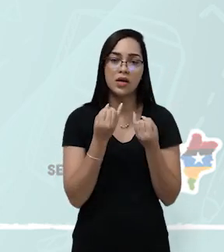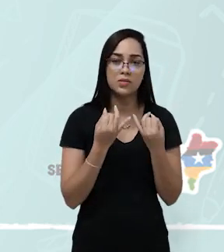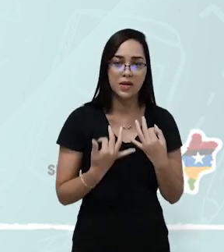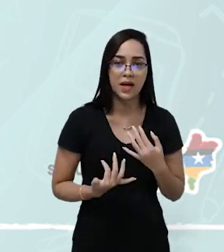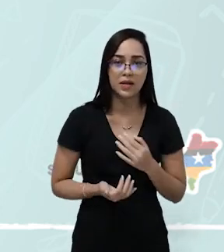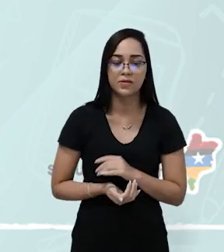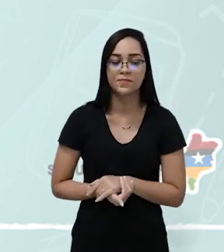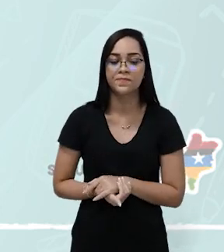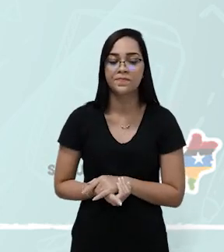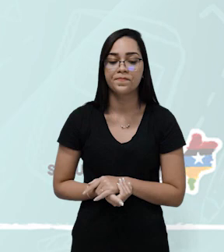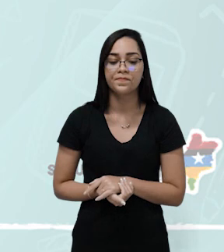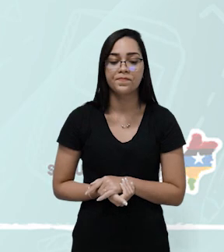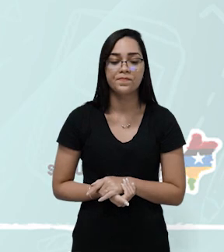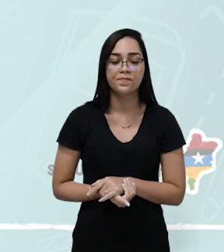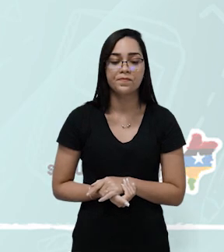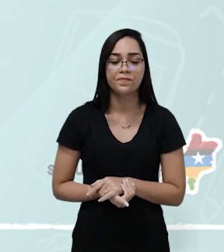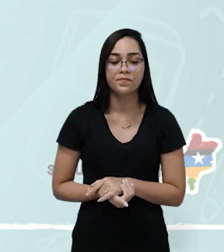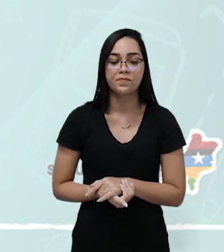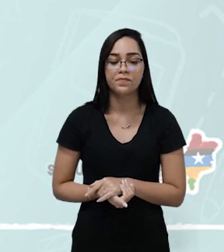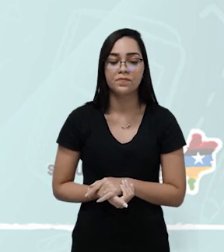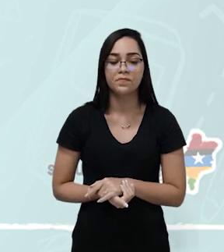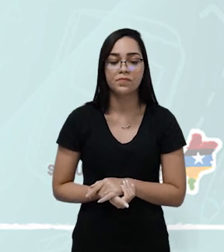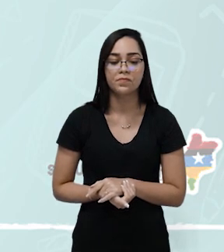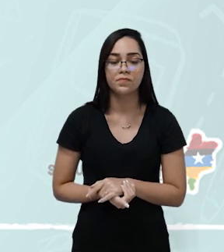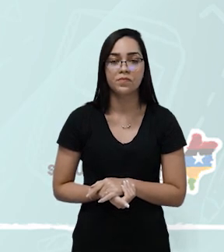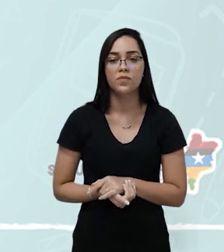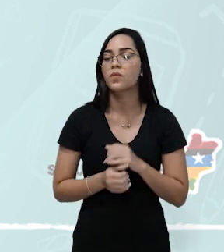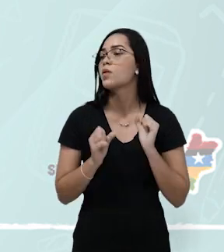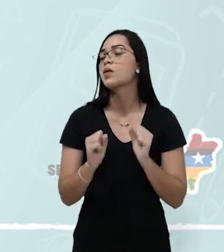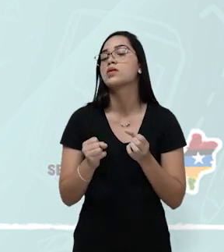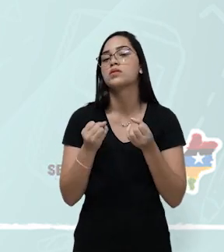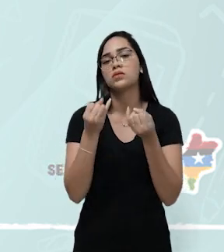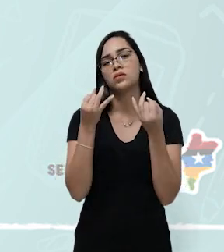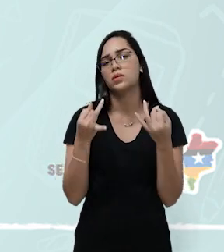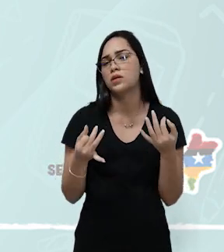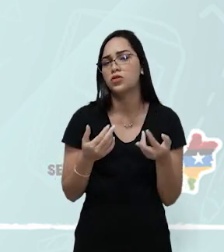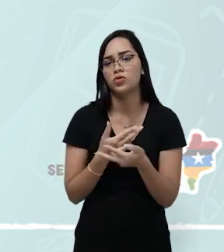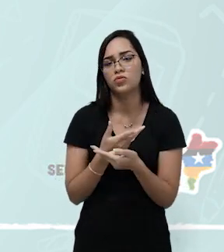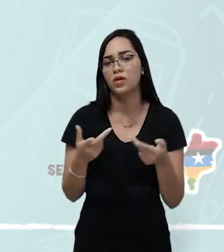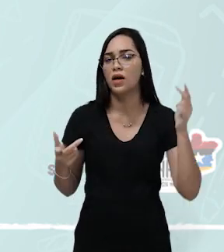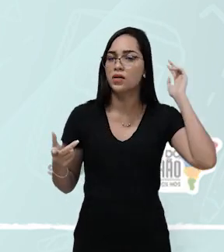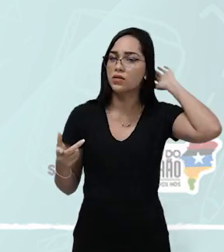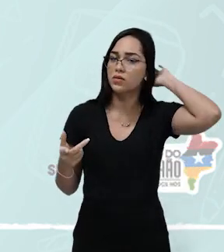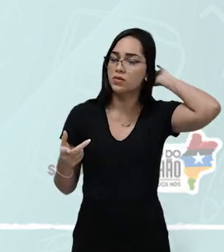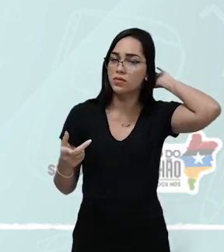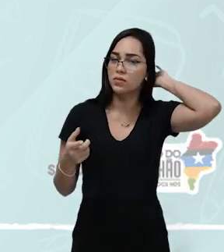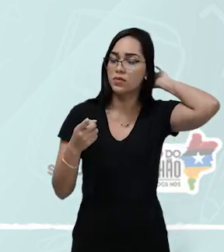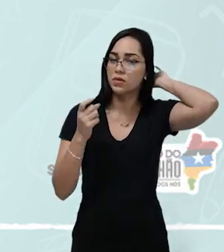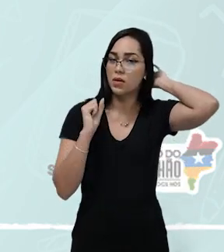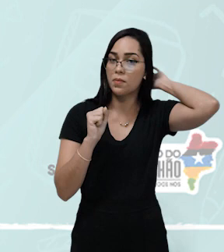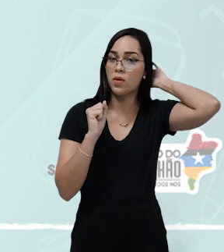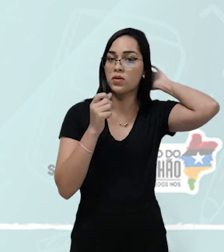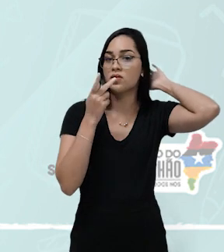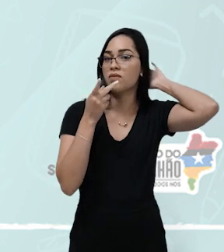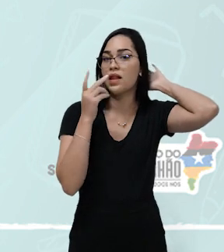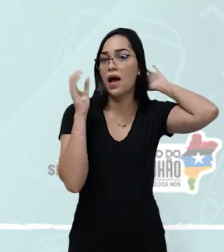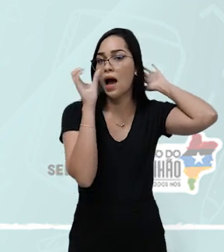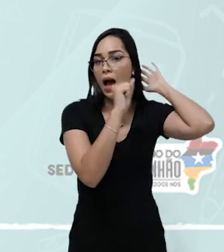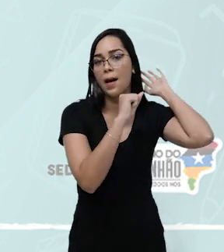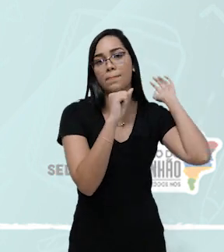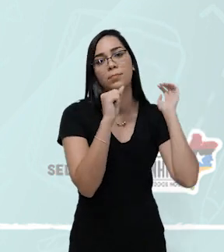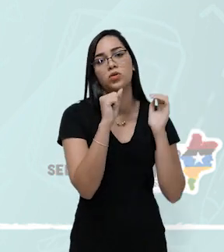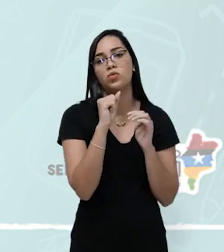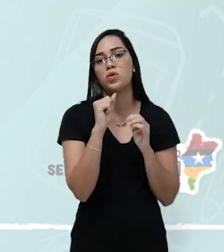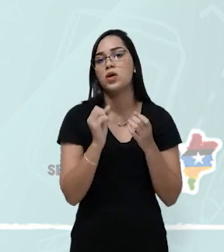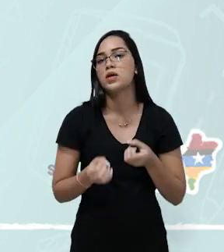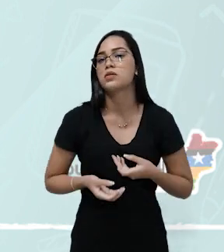como essa história é contada. Então, olha só, uma história pode ser contada de diversas formas. Você pode ser bem objetivo, você pode ser subjetivo, você